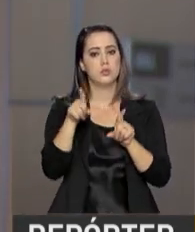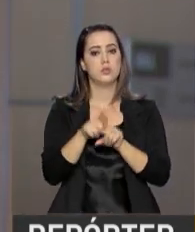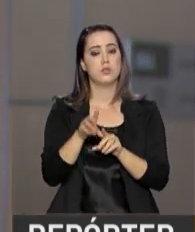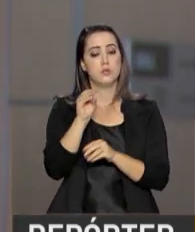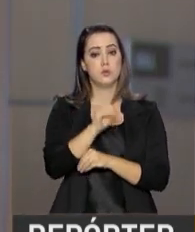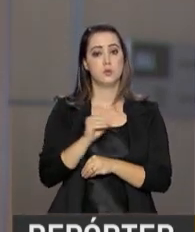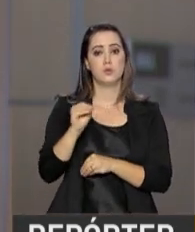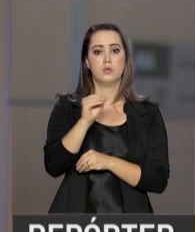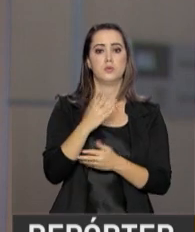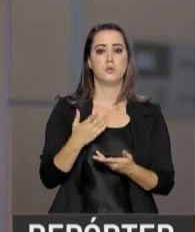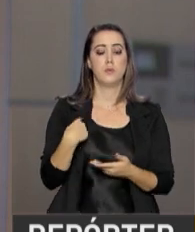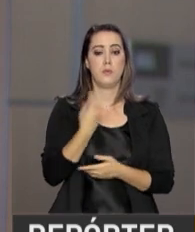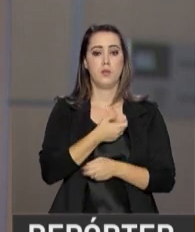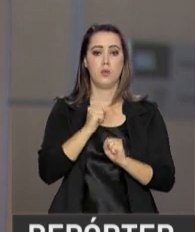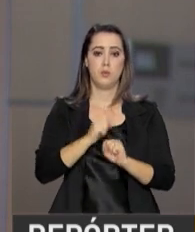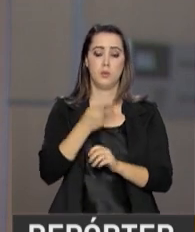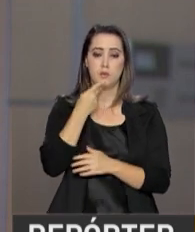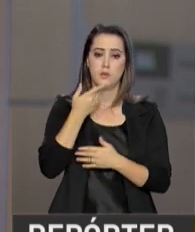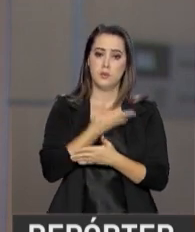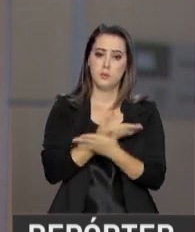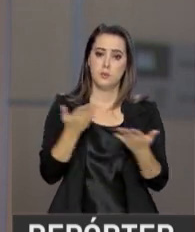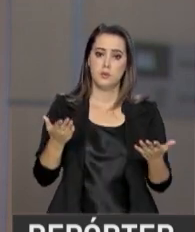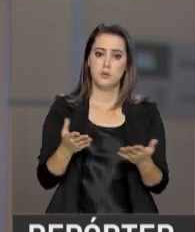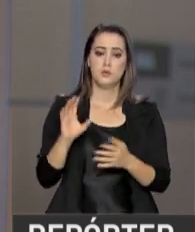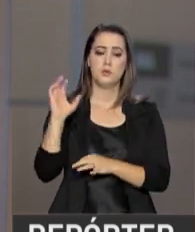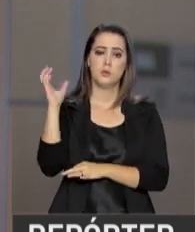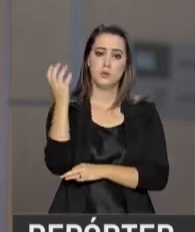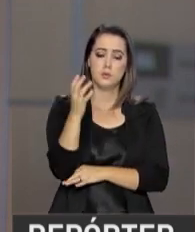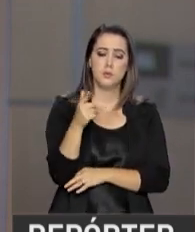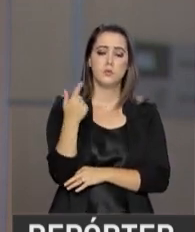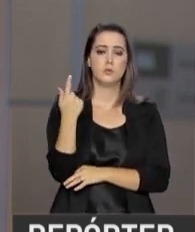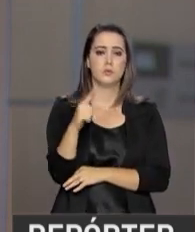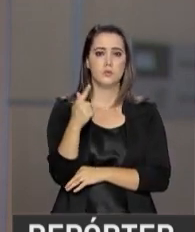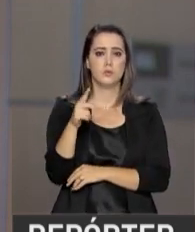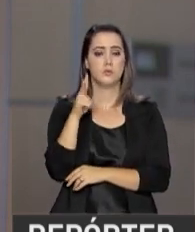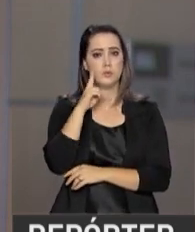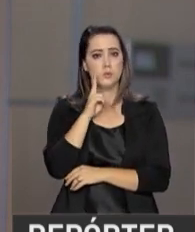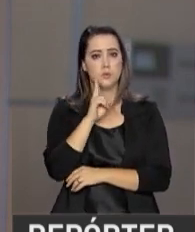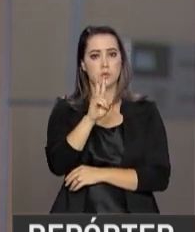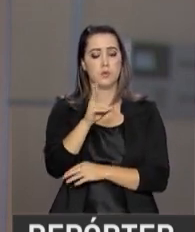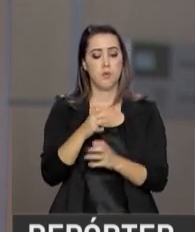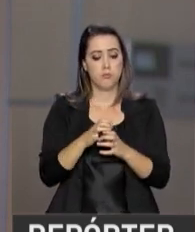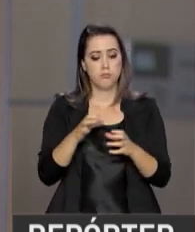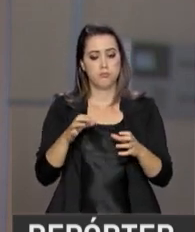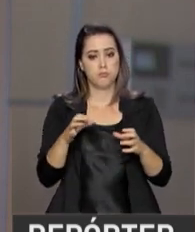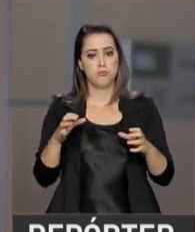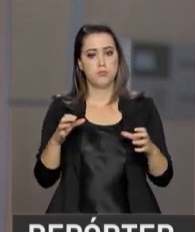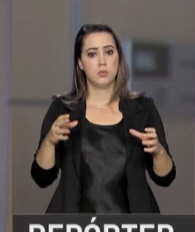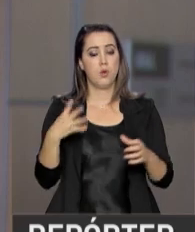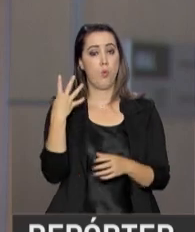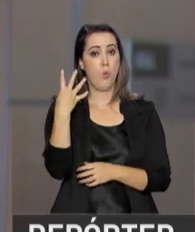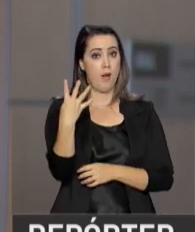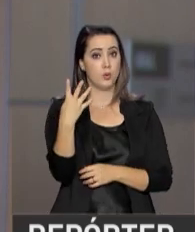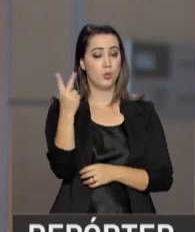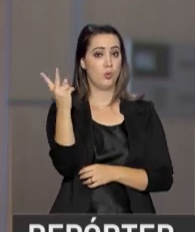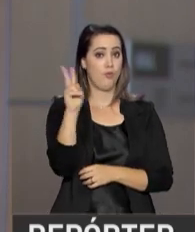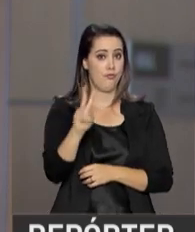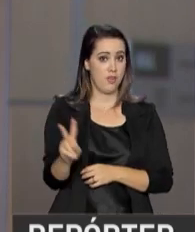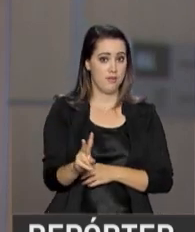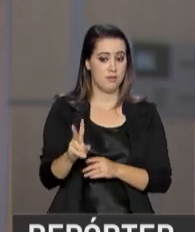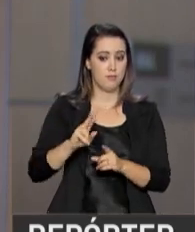conservação. O que eu posso adiantar para a Chapada dos Veadeiros, até considerando sua ampliação em 4 vezes o